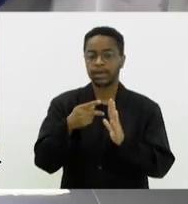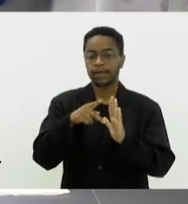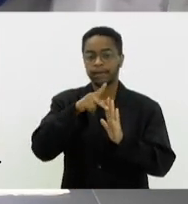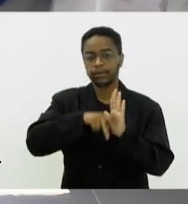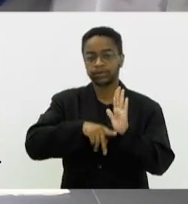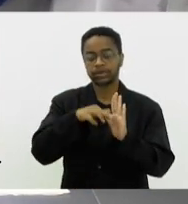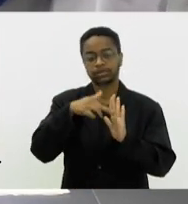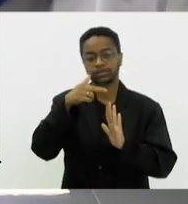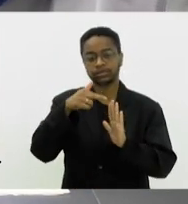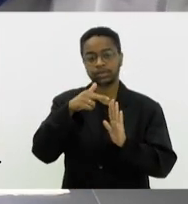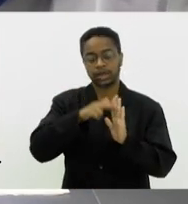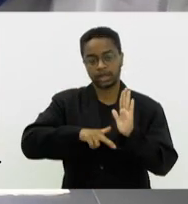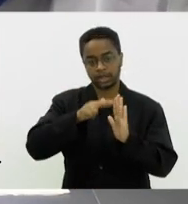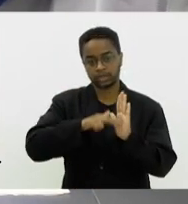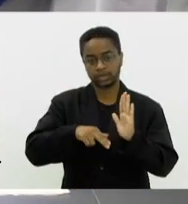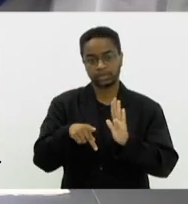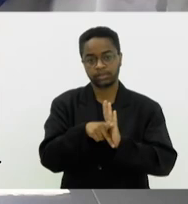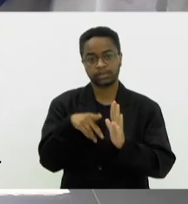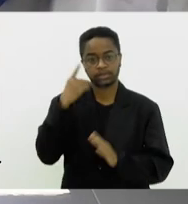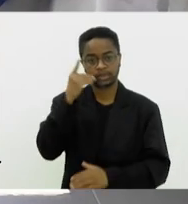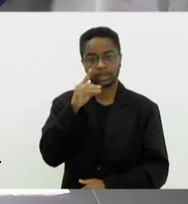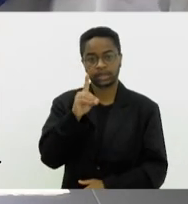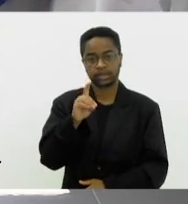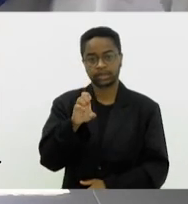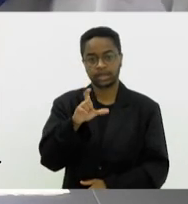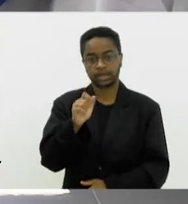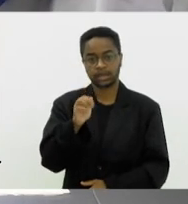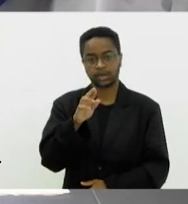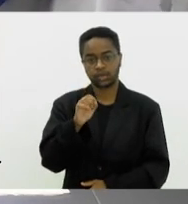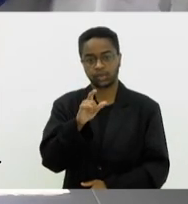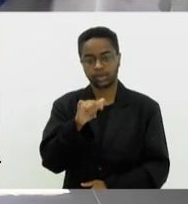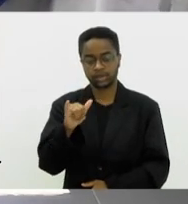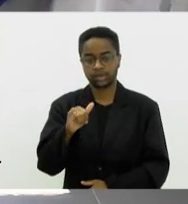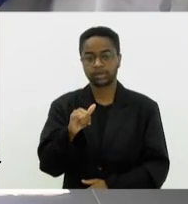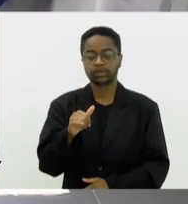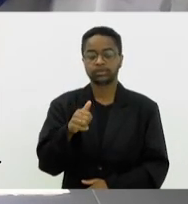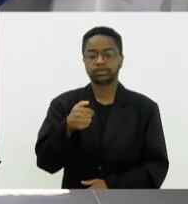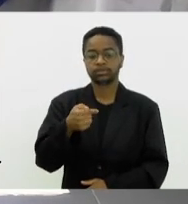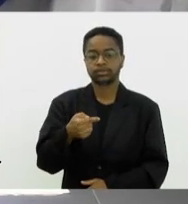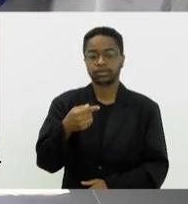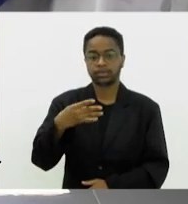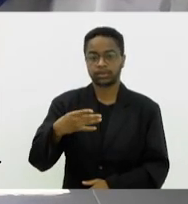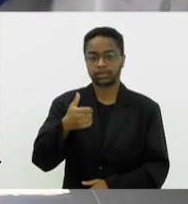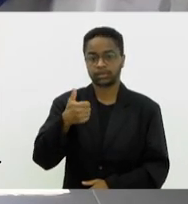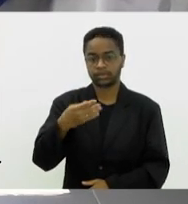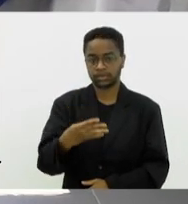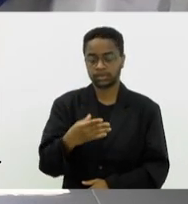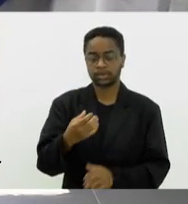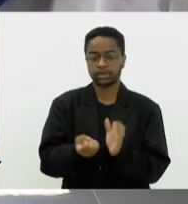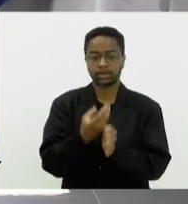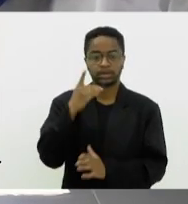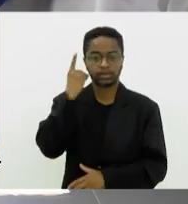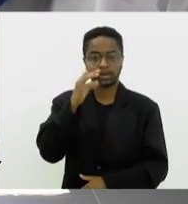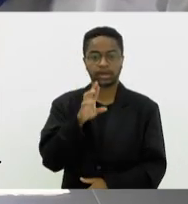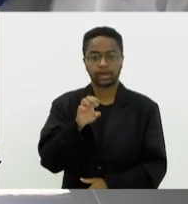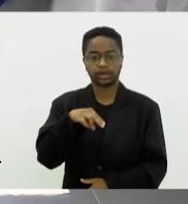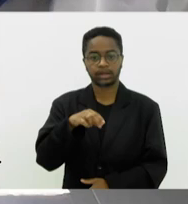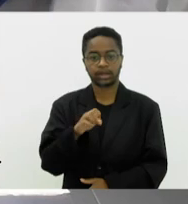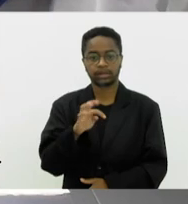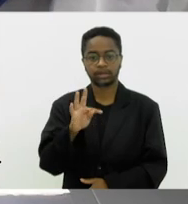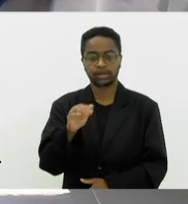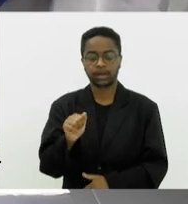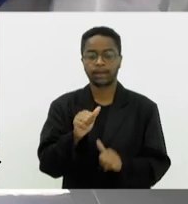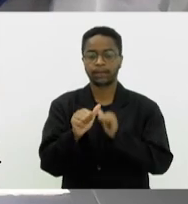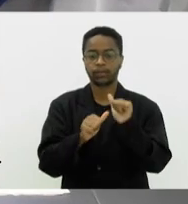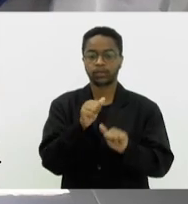deputado Delaroli. Trata-se do PL 1474, de 23, de autoria da deputada Renata Souza, que altera a lei